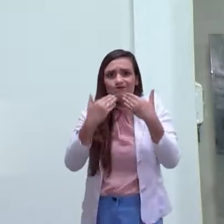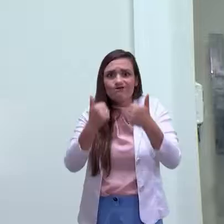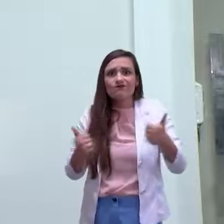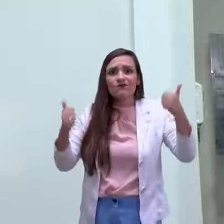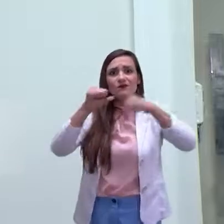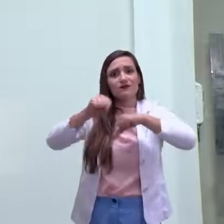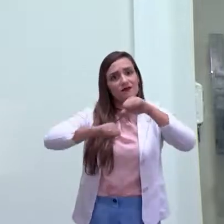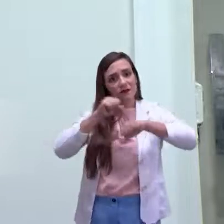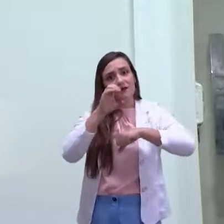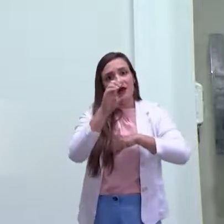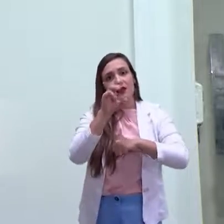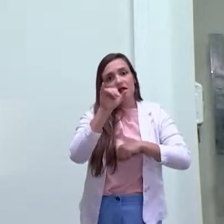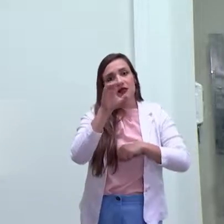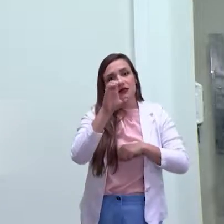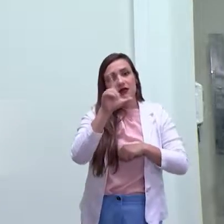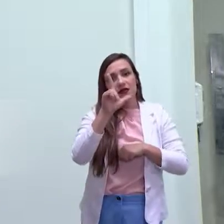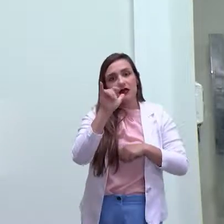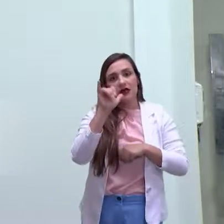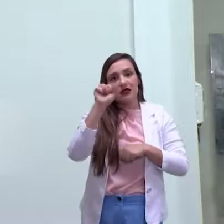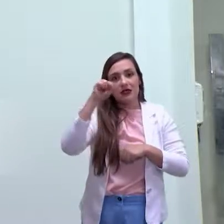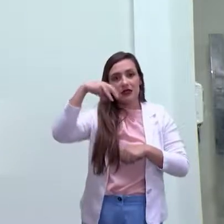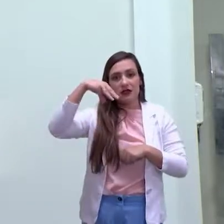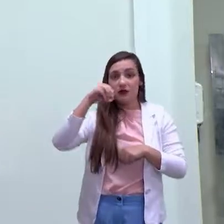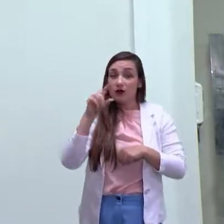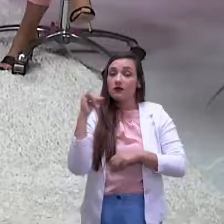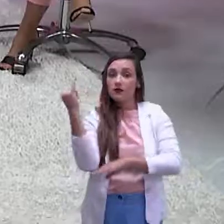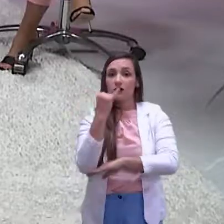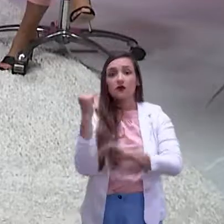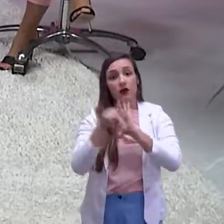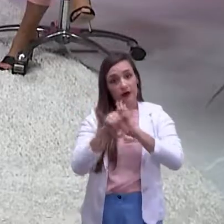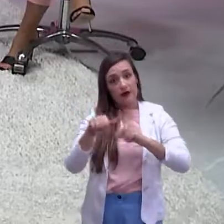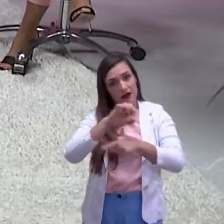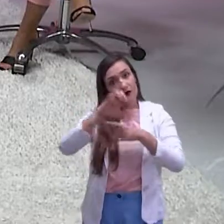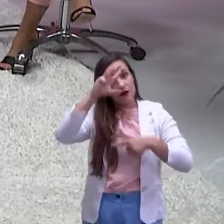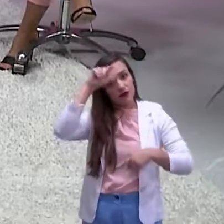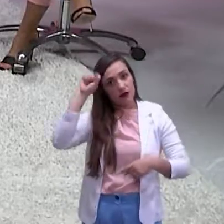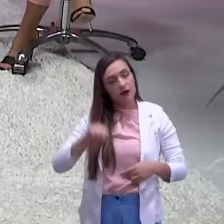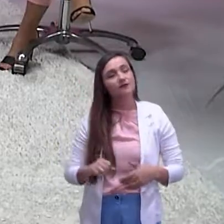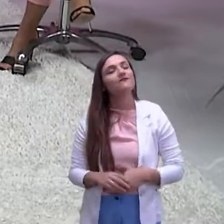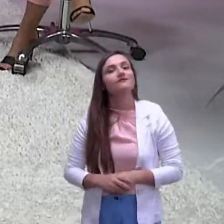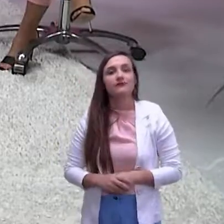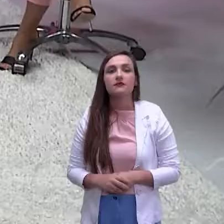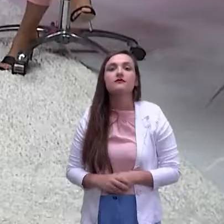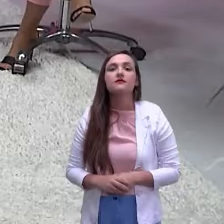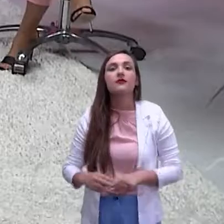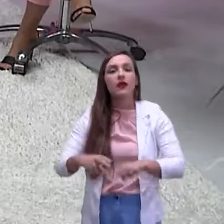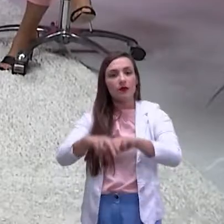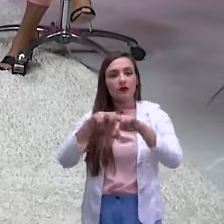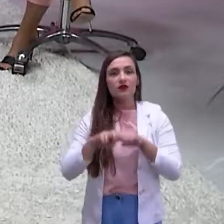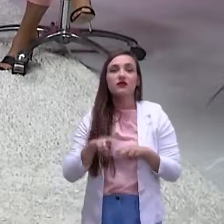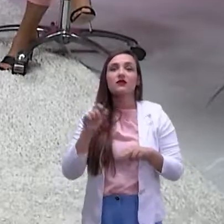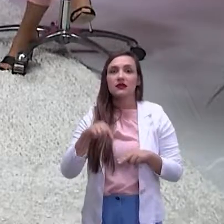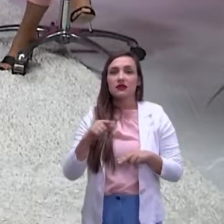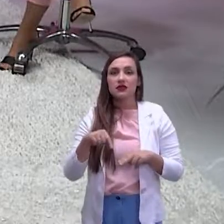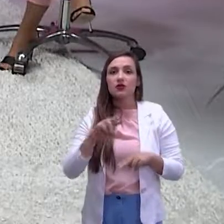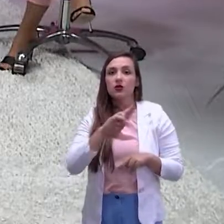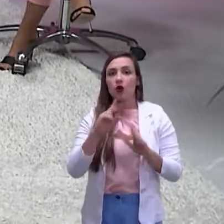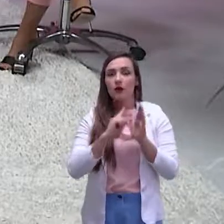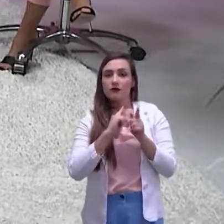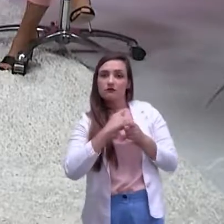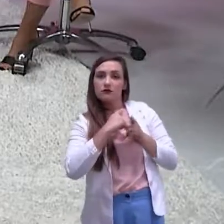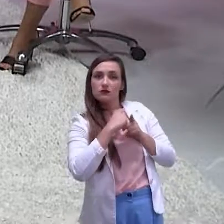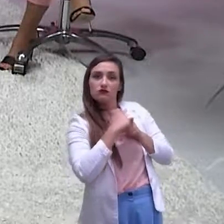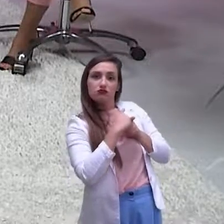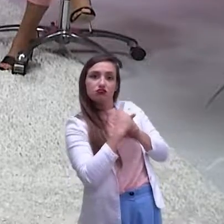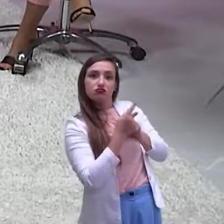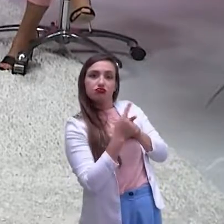do ciclismo, que é muito importante para Mato Grosso do Sul. E foi justamente nesse cenário aqui do Velocidade, um programa da TV Assembleia,